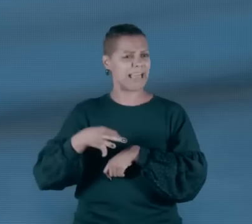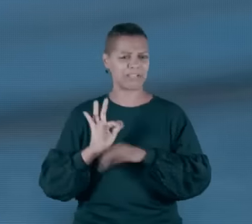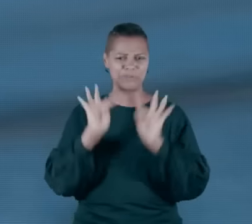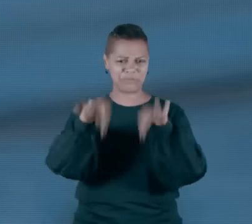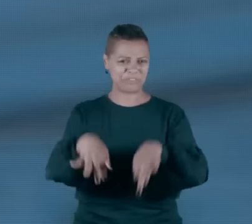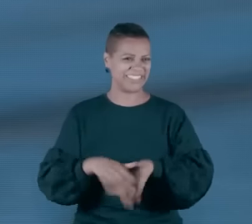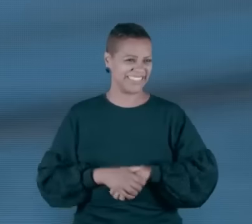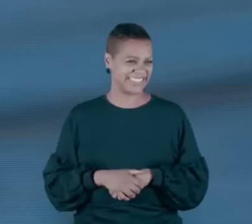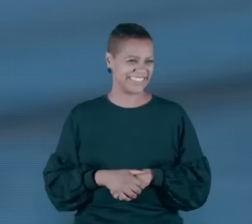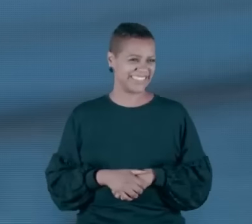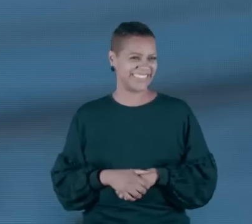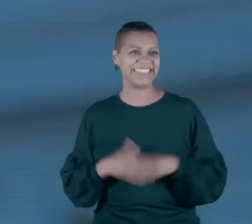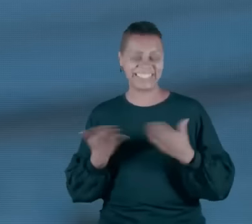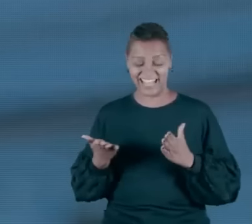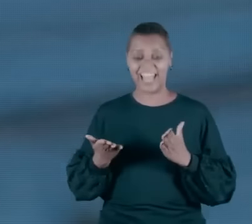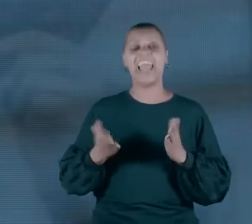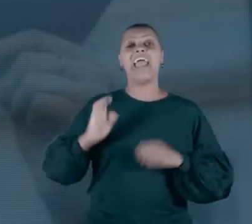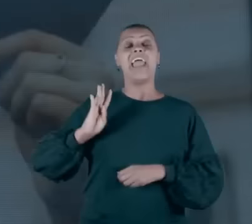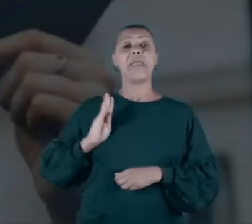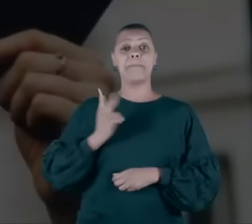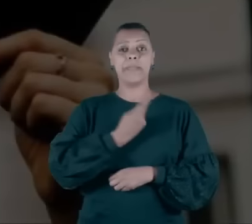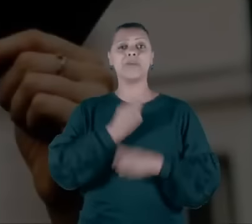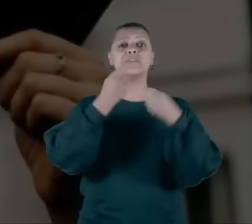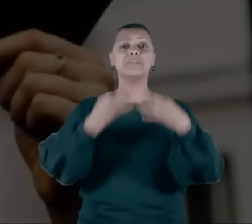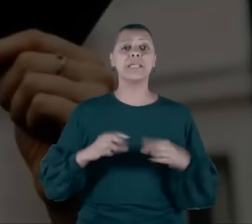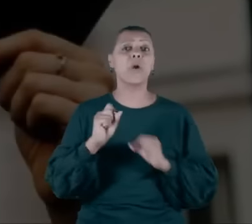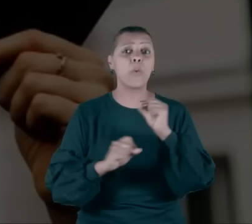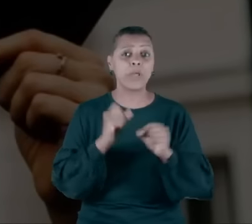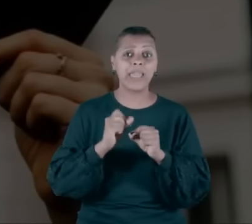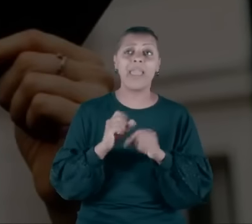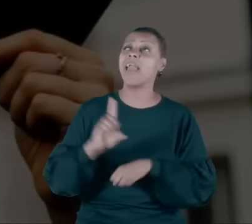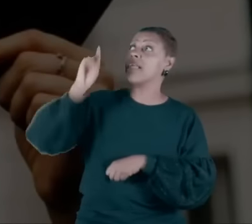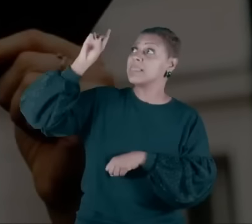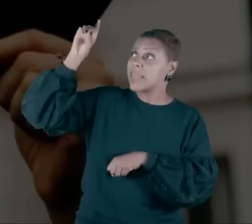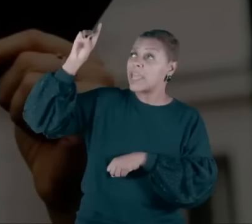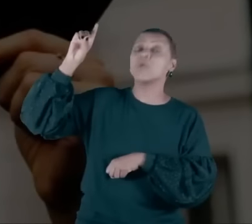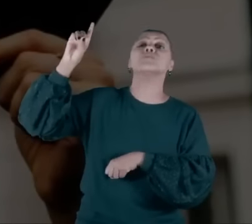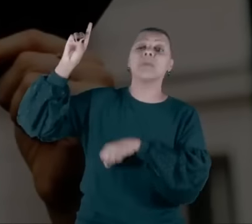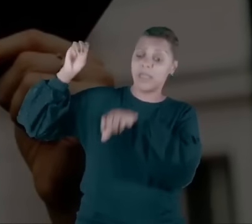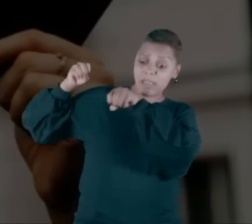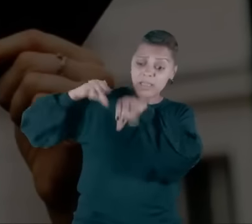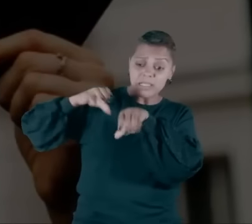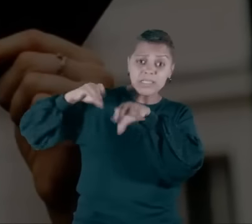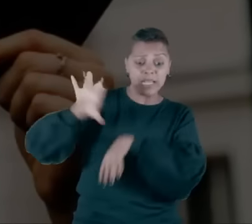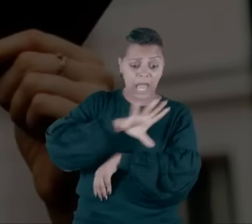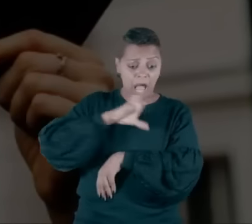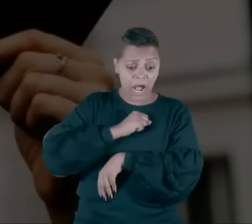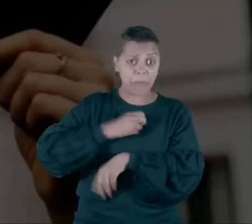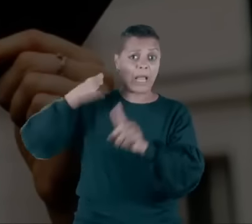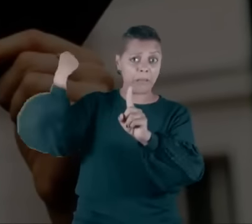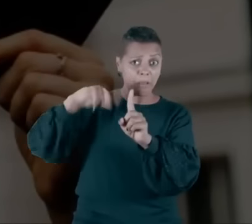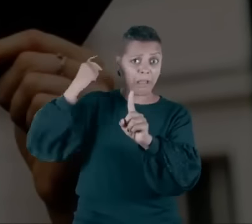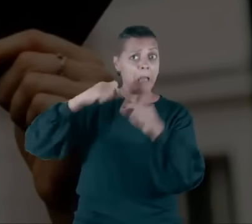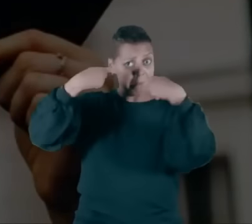6 diz assim porque o Senhor corrige a quem ama e açoita a todo filho a quem